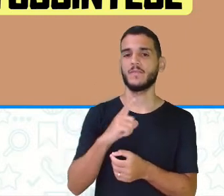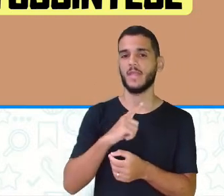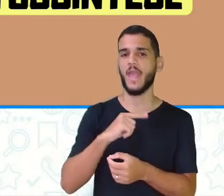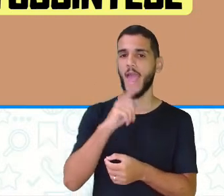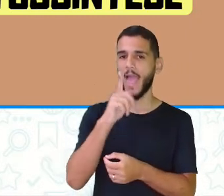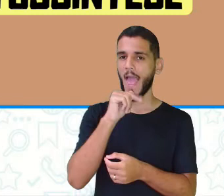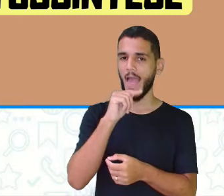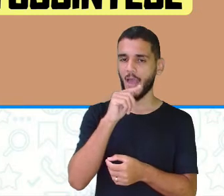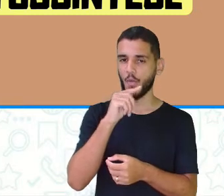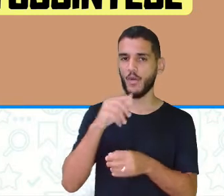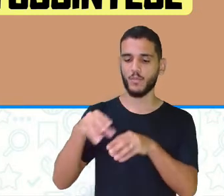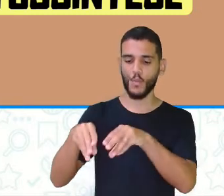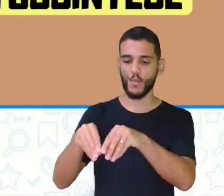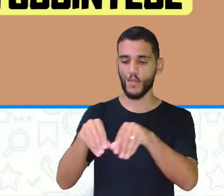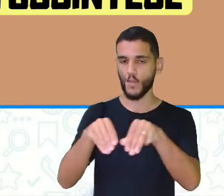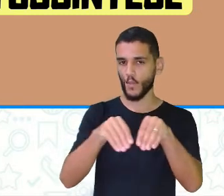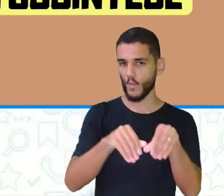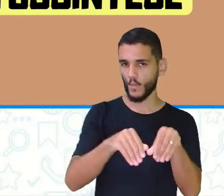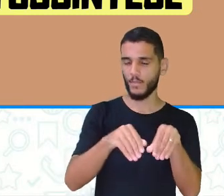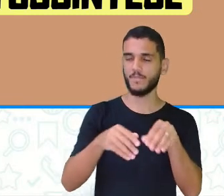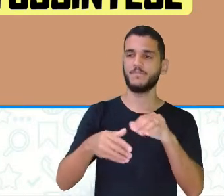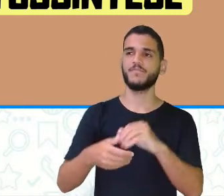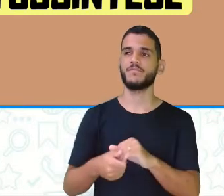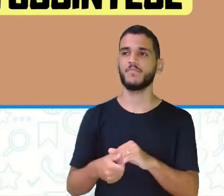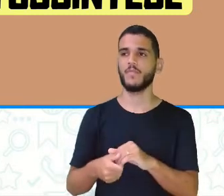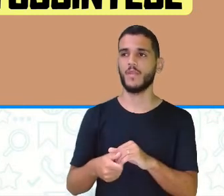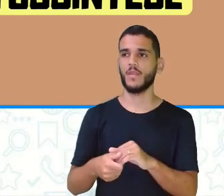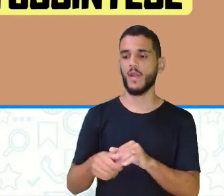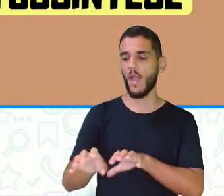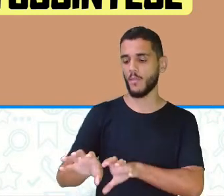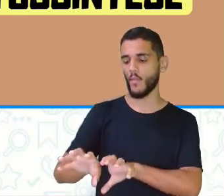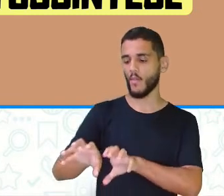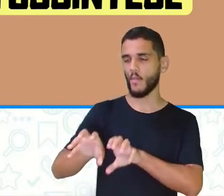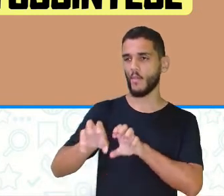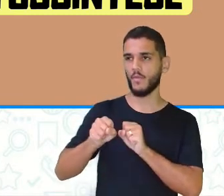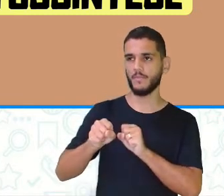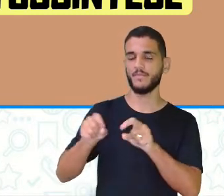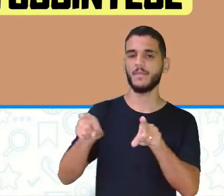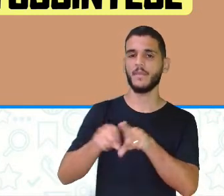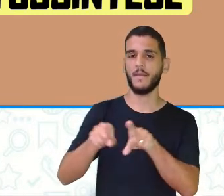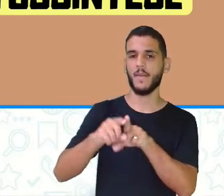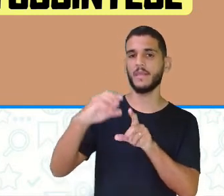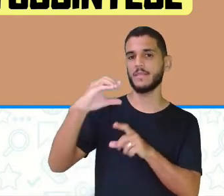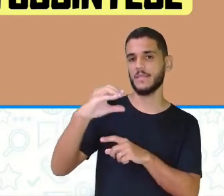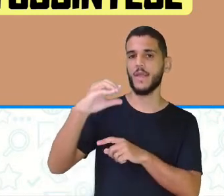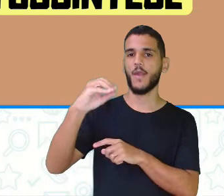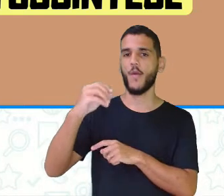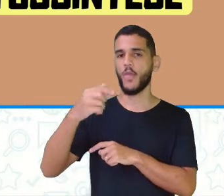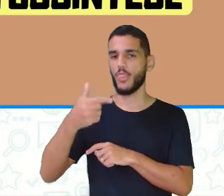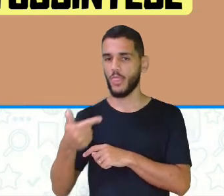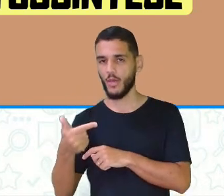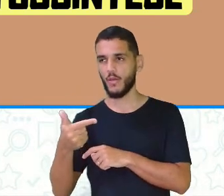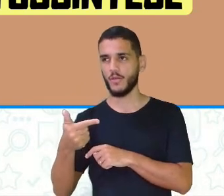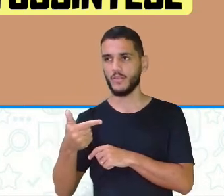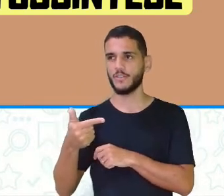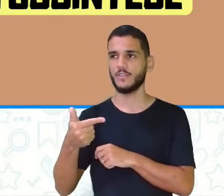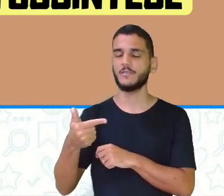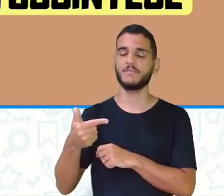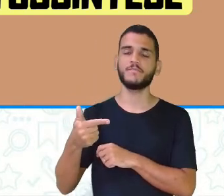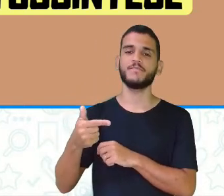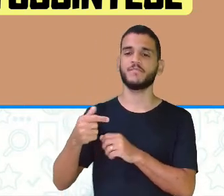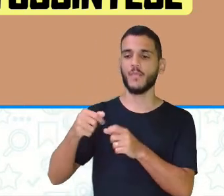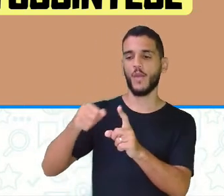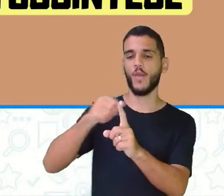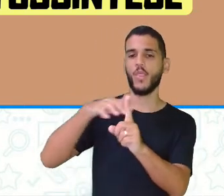e os sais minerais do solo, elas captam o CO2, que é o gás carbônico do ambiente,